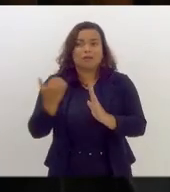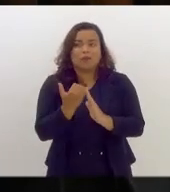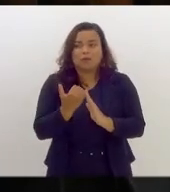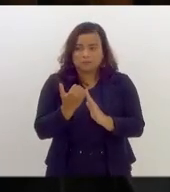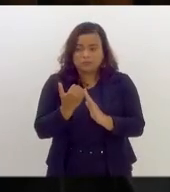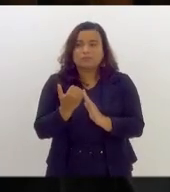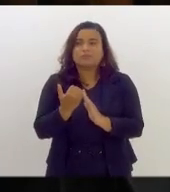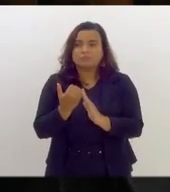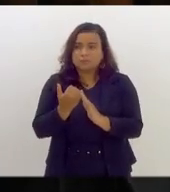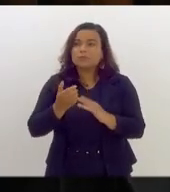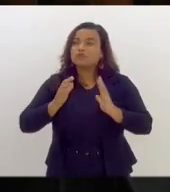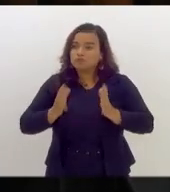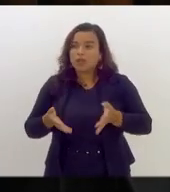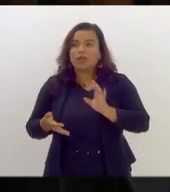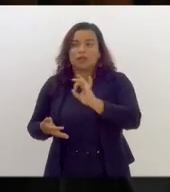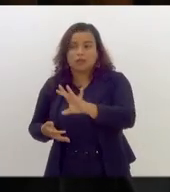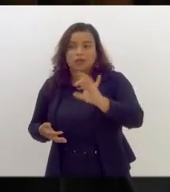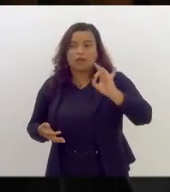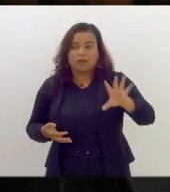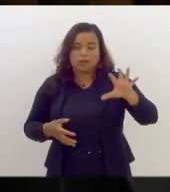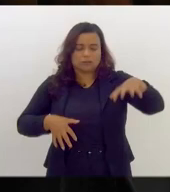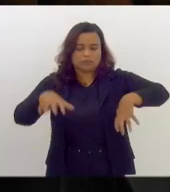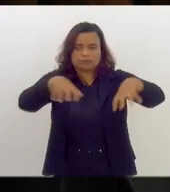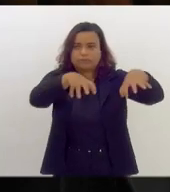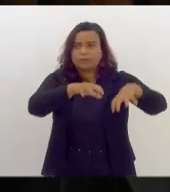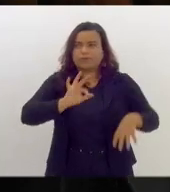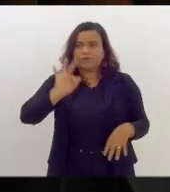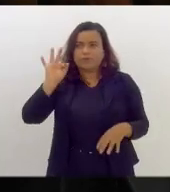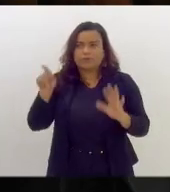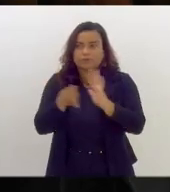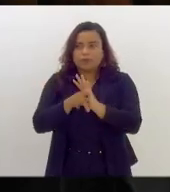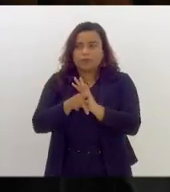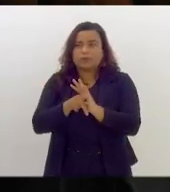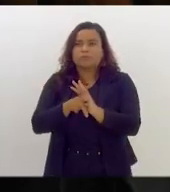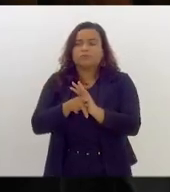praticada em cada Unidade Federativa assentada